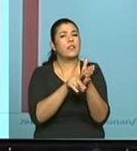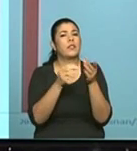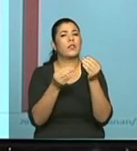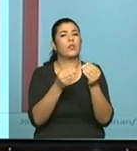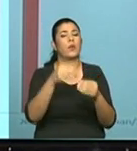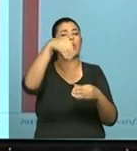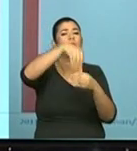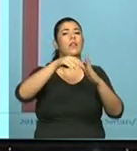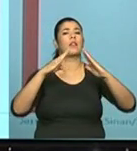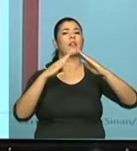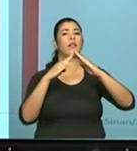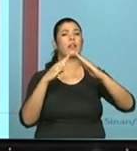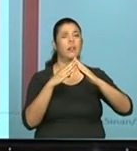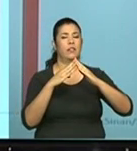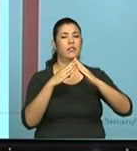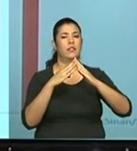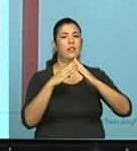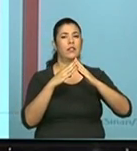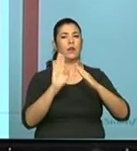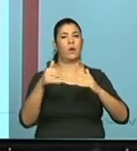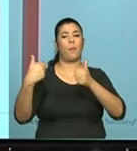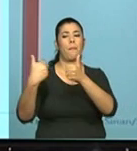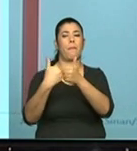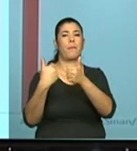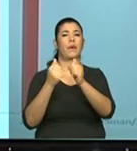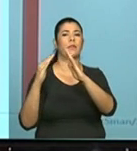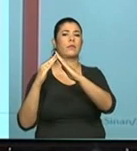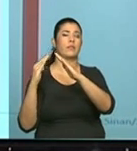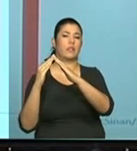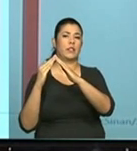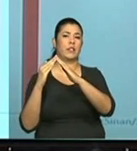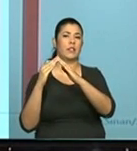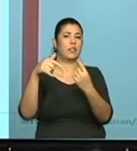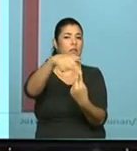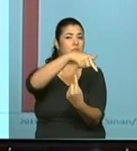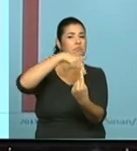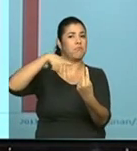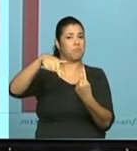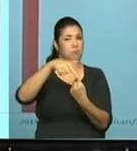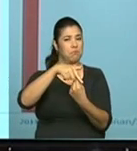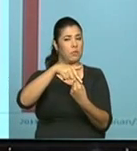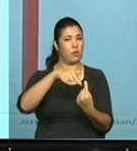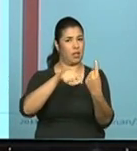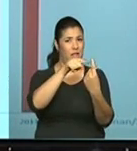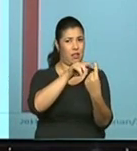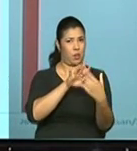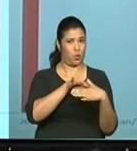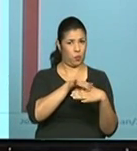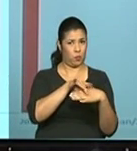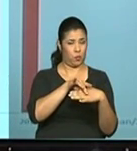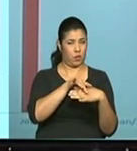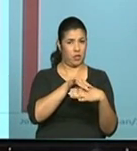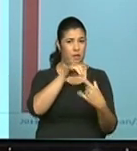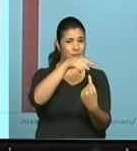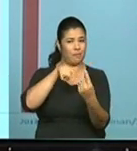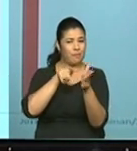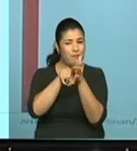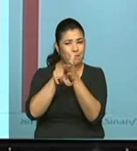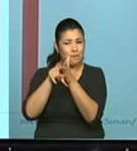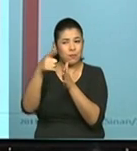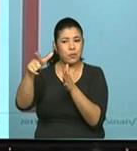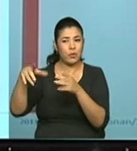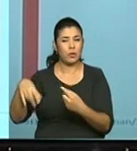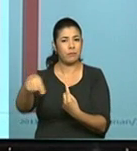mesma residência ou em local ou muito proximamente às pessoas doentes, essa é uma ação fundamental